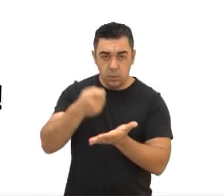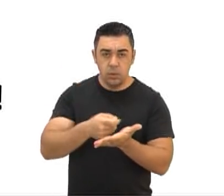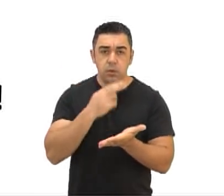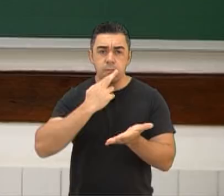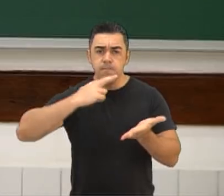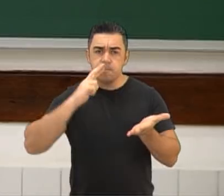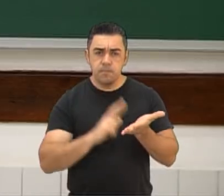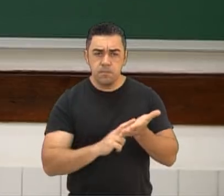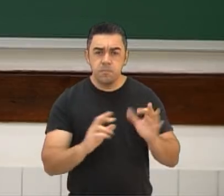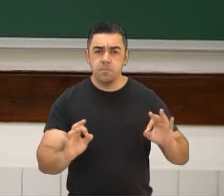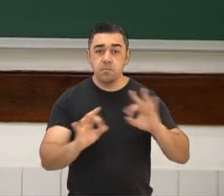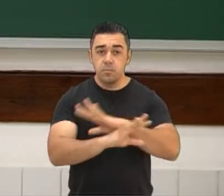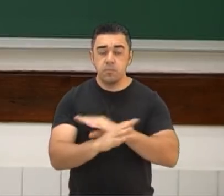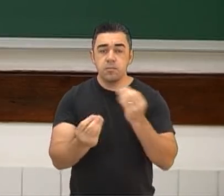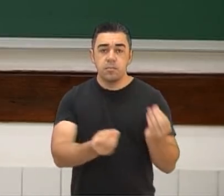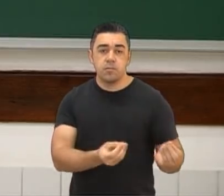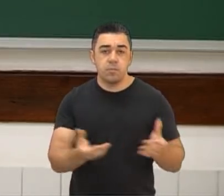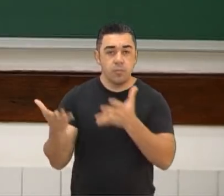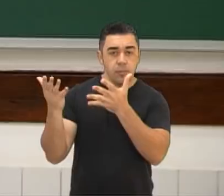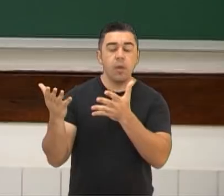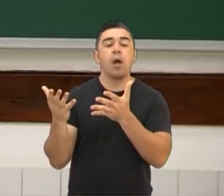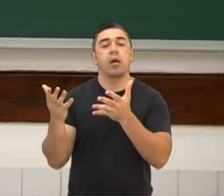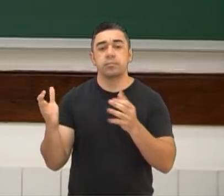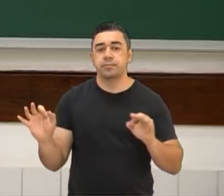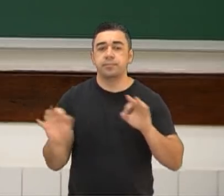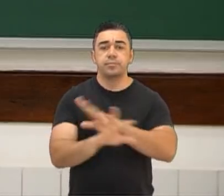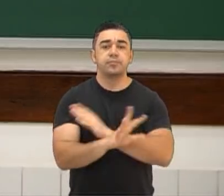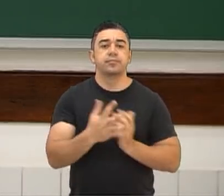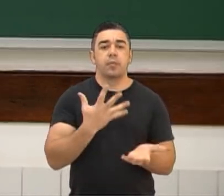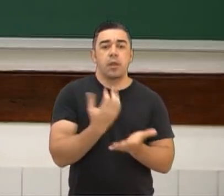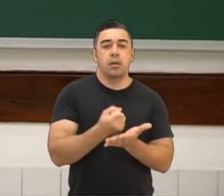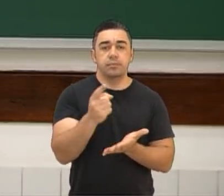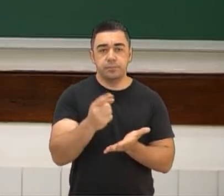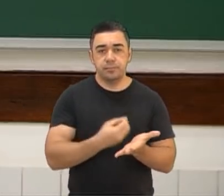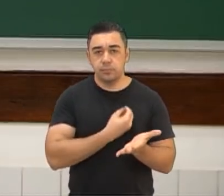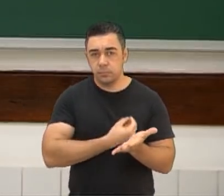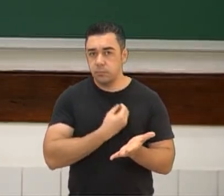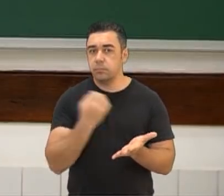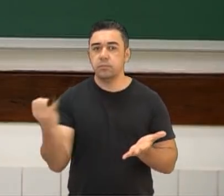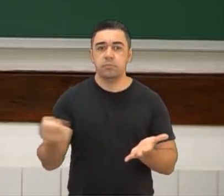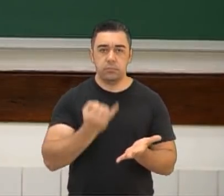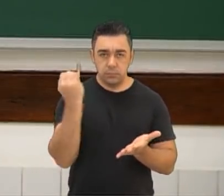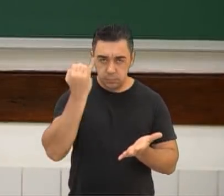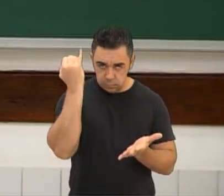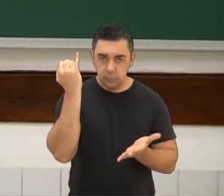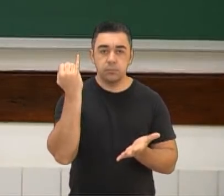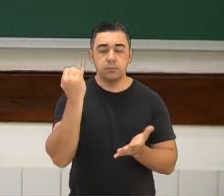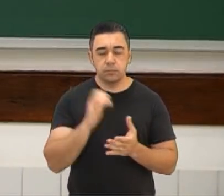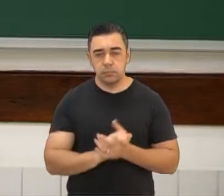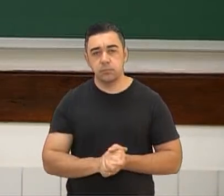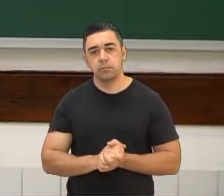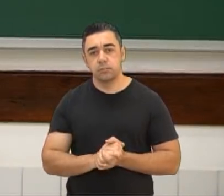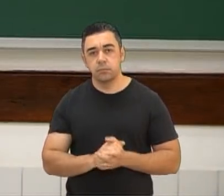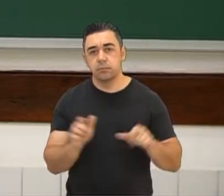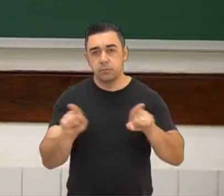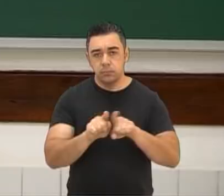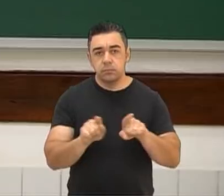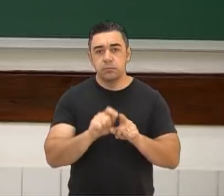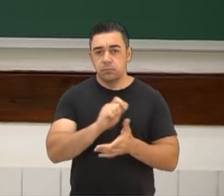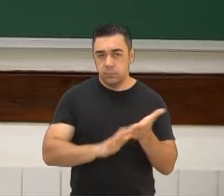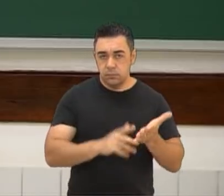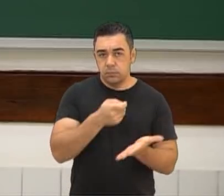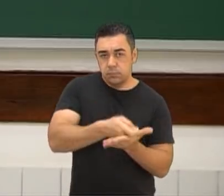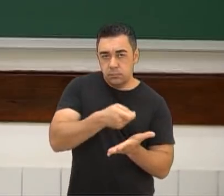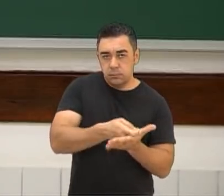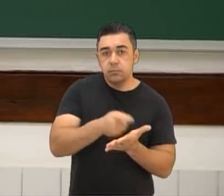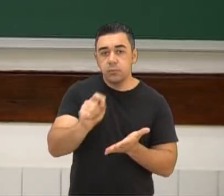enviam esta atividade. Aí vai computar ali o registro da tua presença. É bem importante fazer isso. Além desta atividade obrigatória